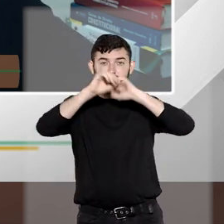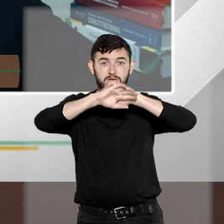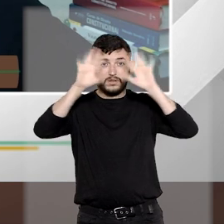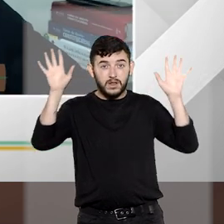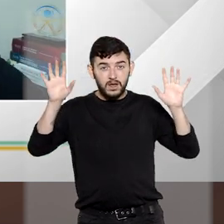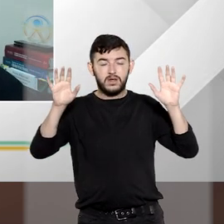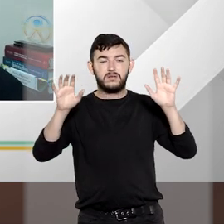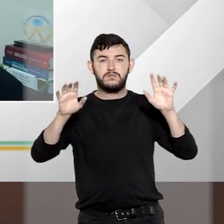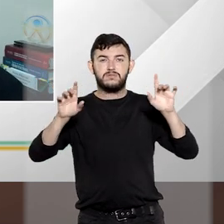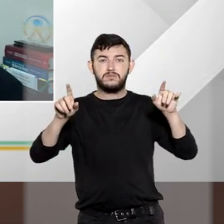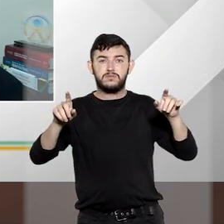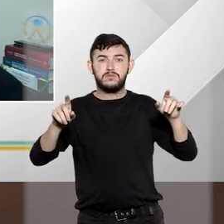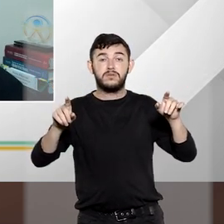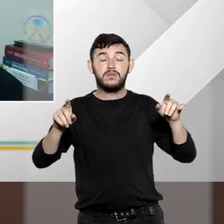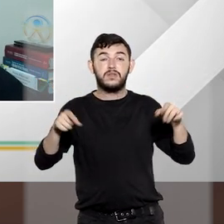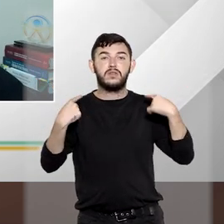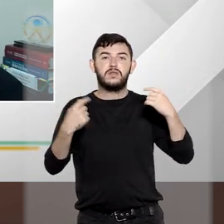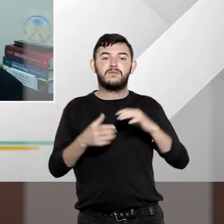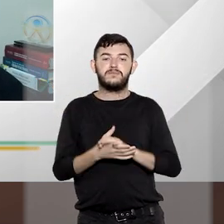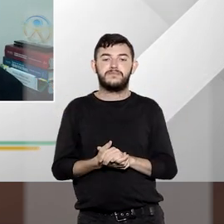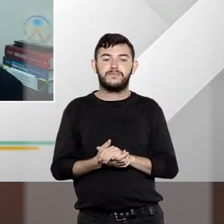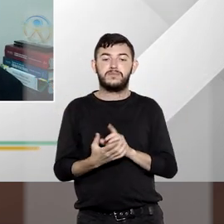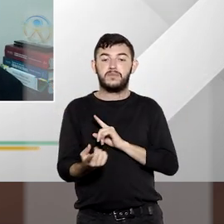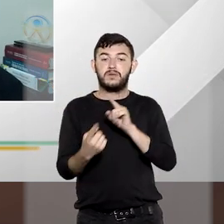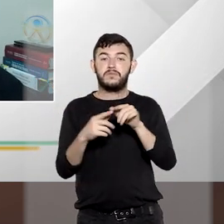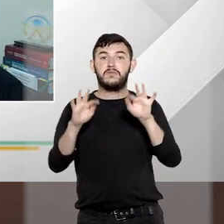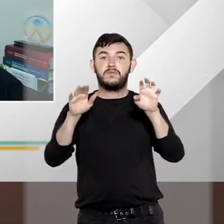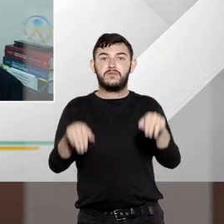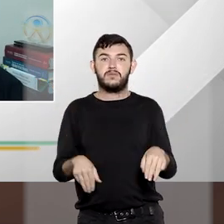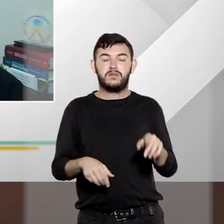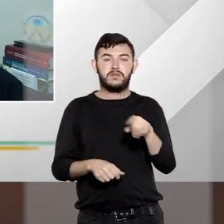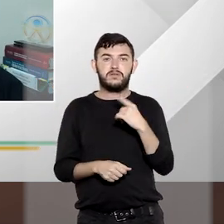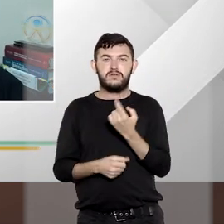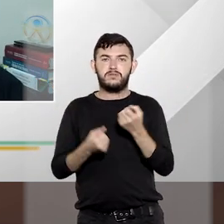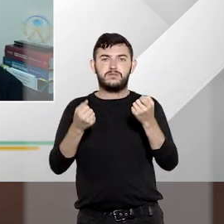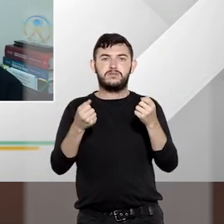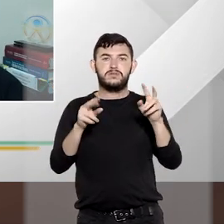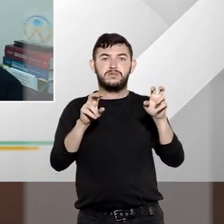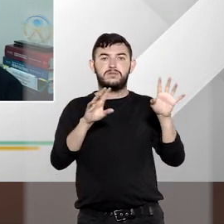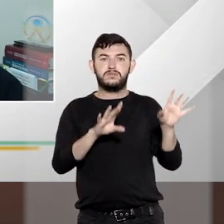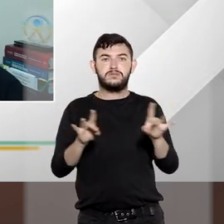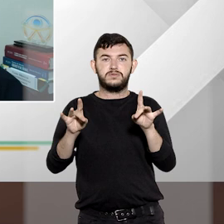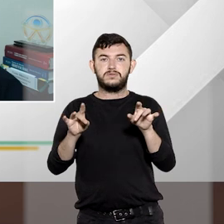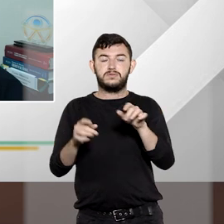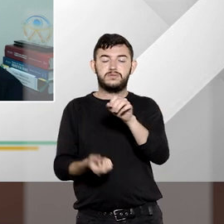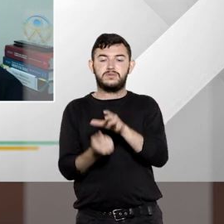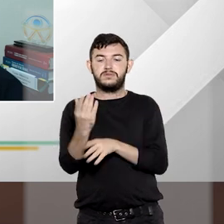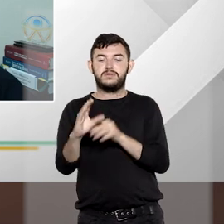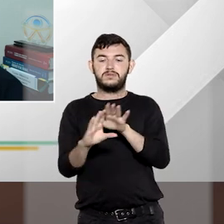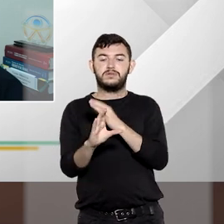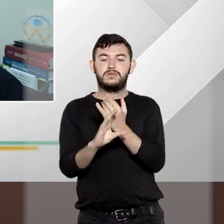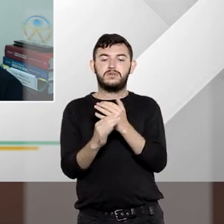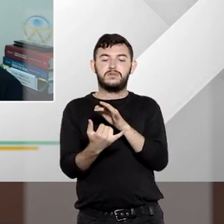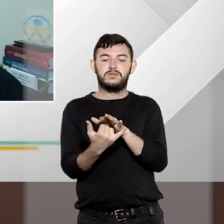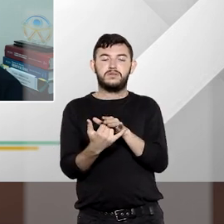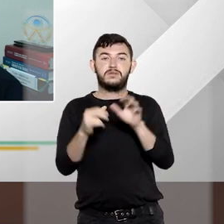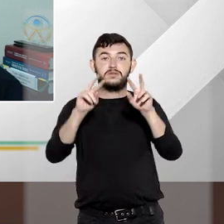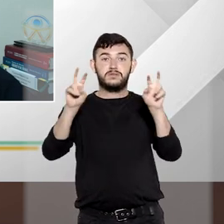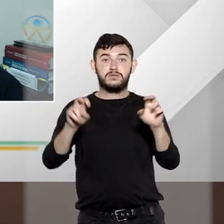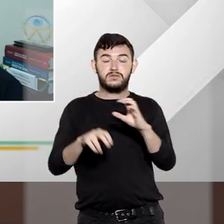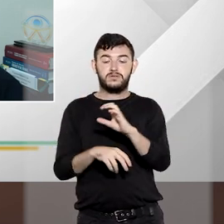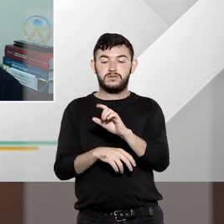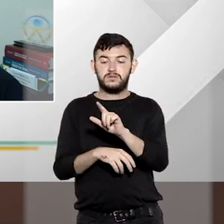desafios. Tiago, para a gente finalizar, como a gente já mencionou, você é criador do canal no YouTube Clube